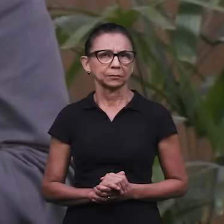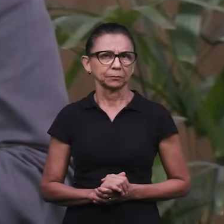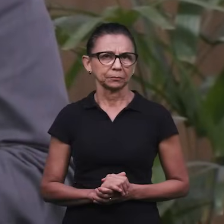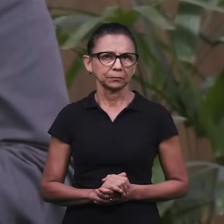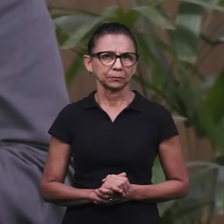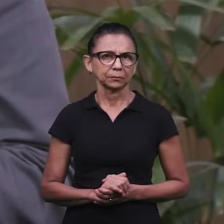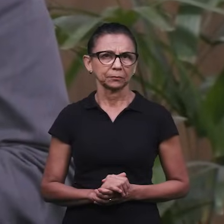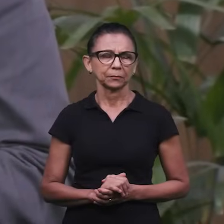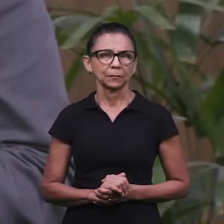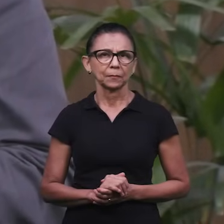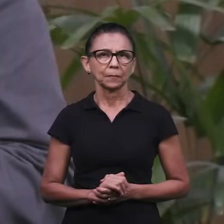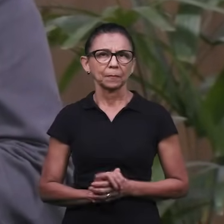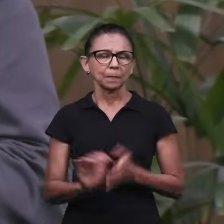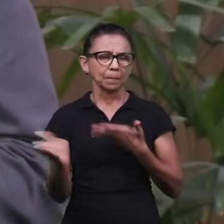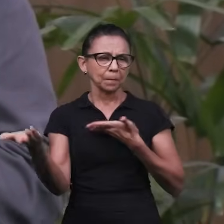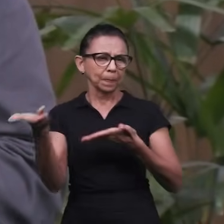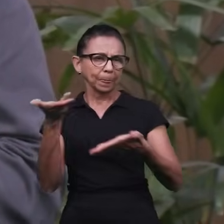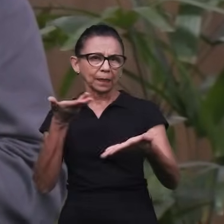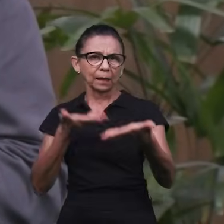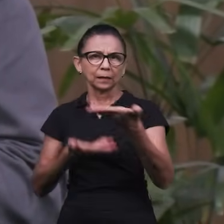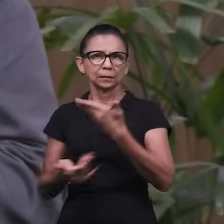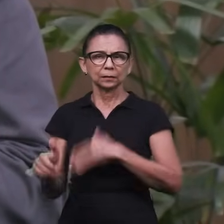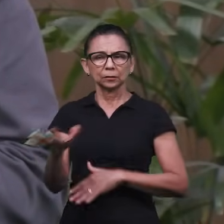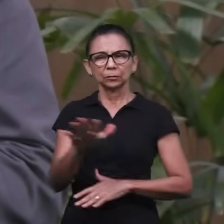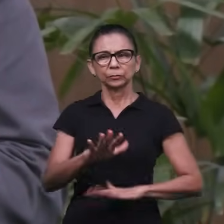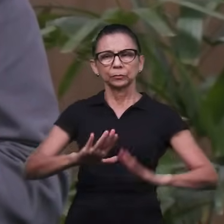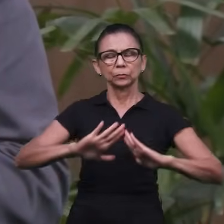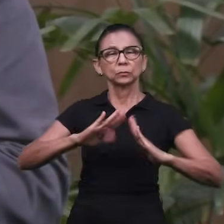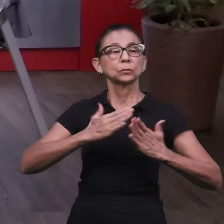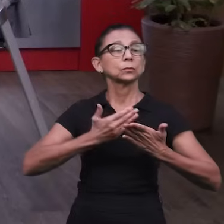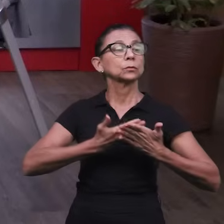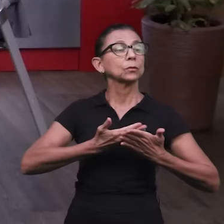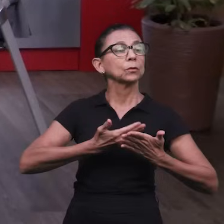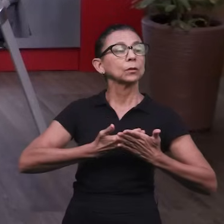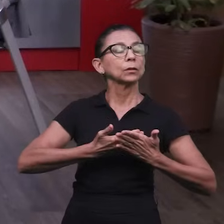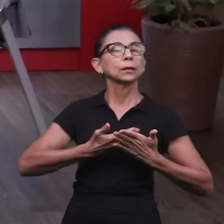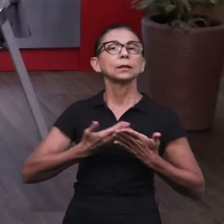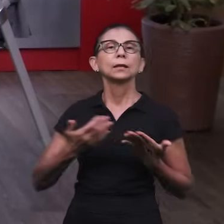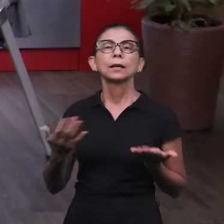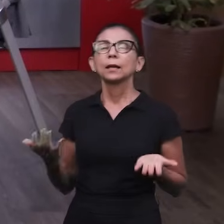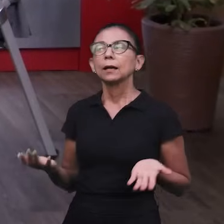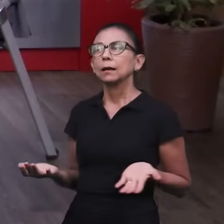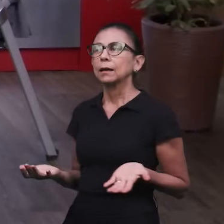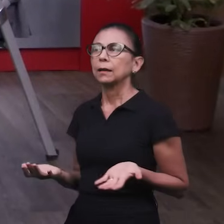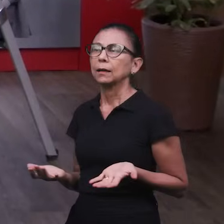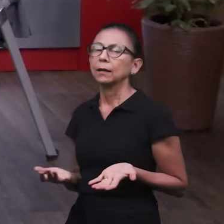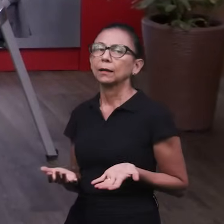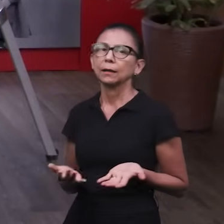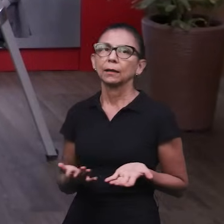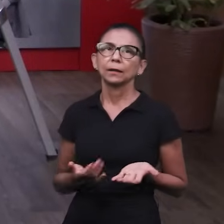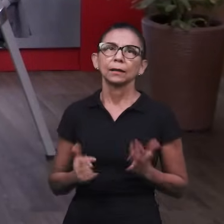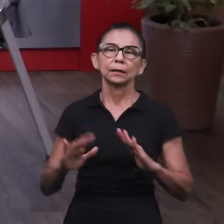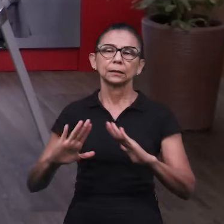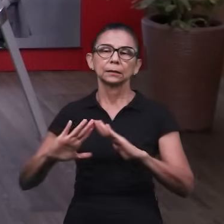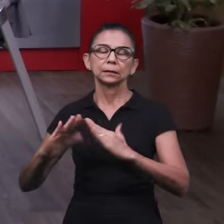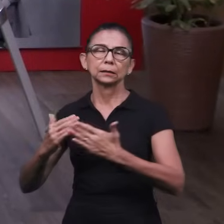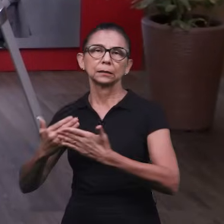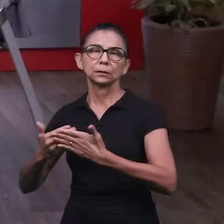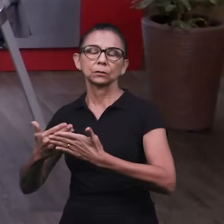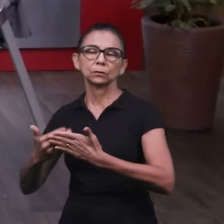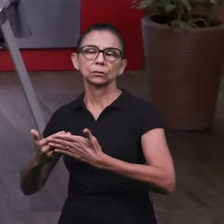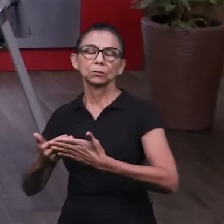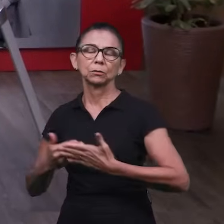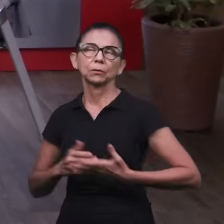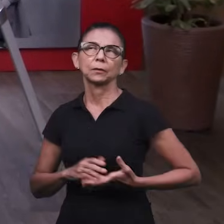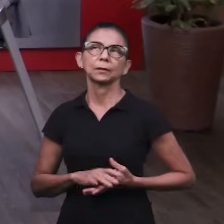socialização e interação também em ambientes escolares? O ambiente escolar exige muito